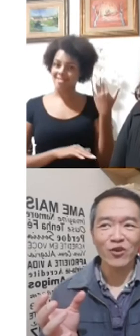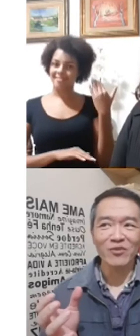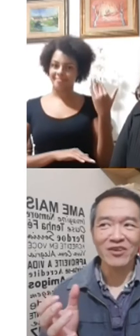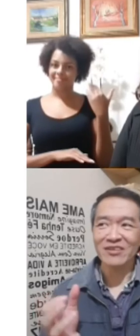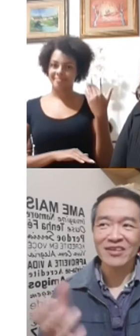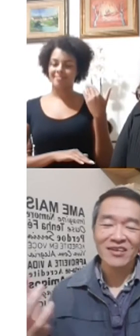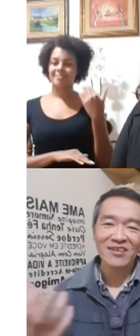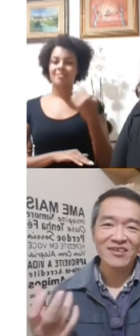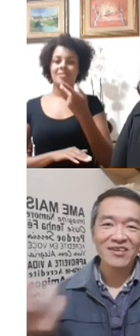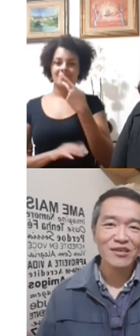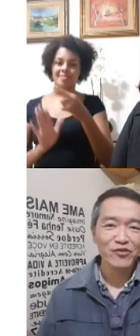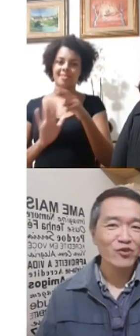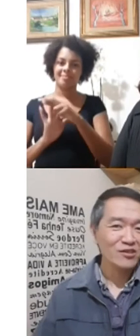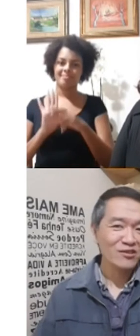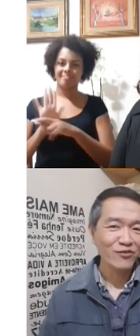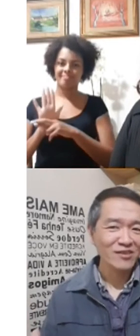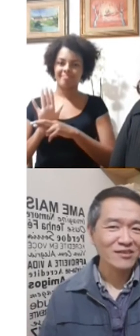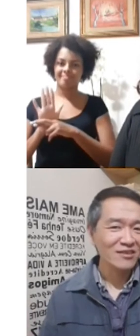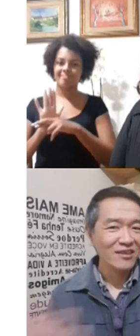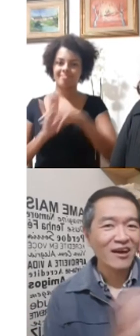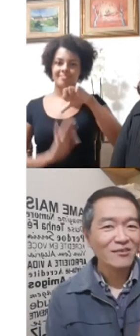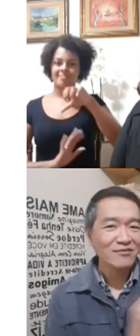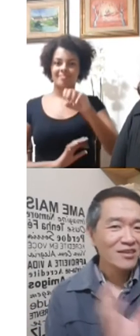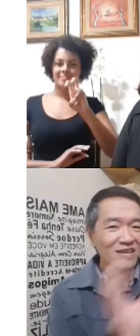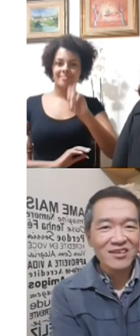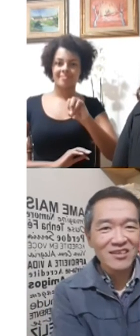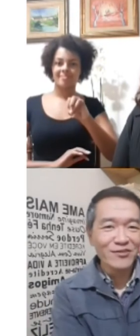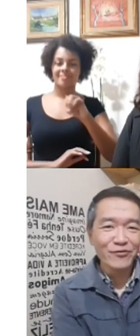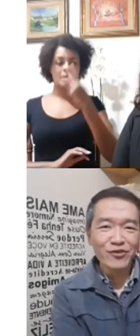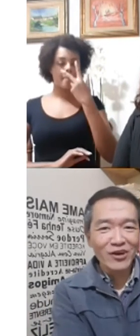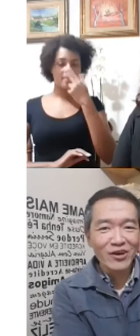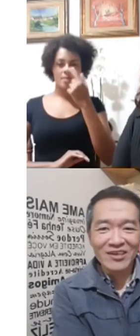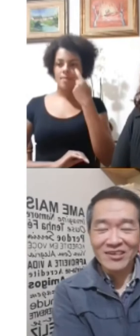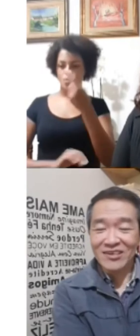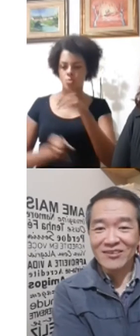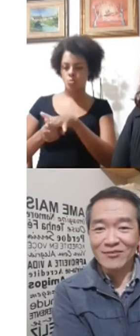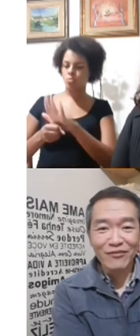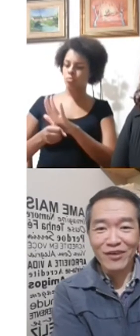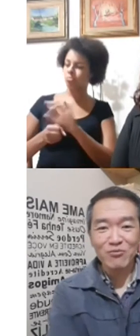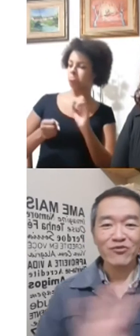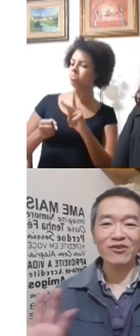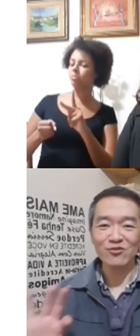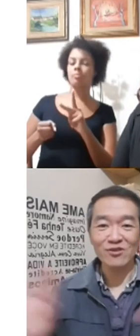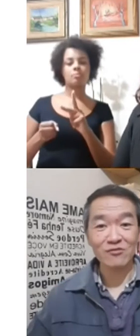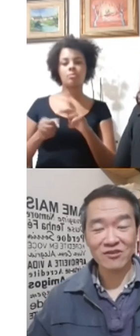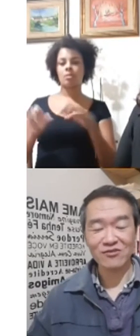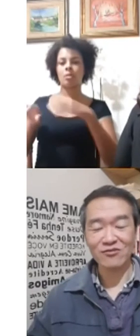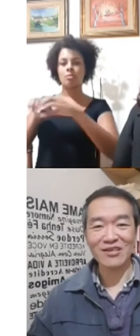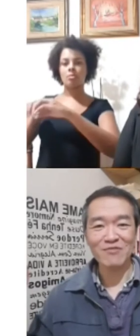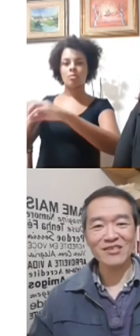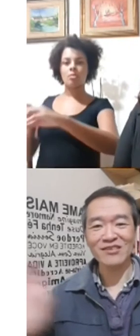relação à norma, né? Ele viu, acho que o vaso sanitário e viu o lavabo, viu as